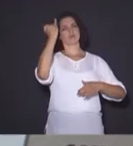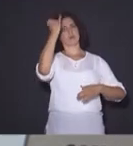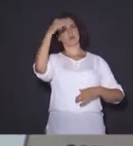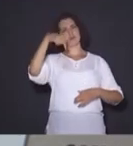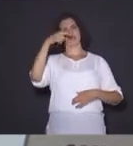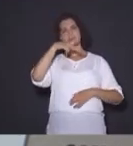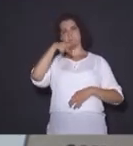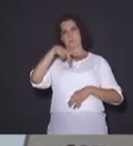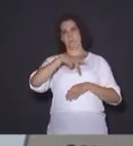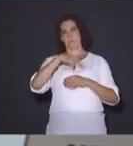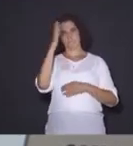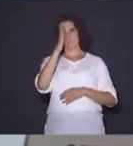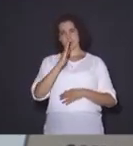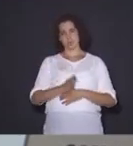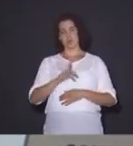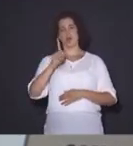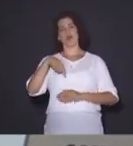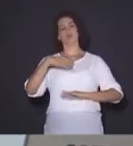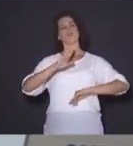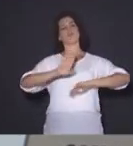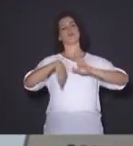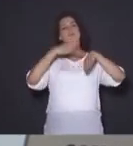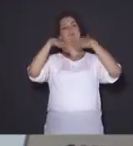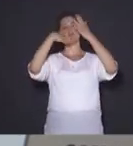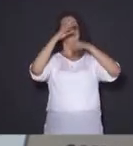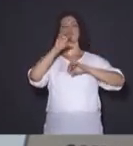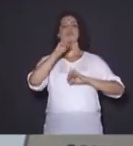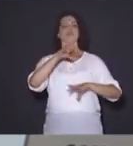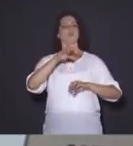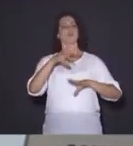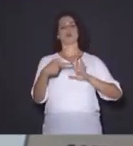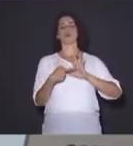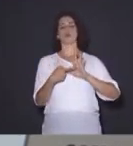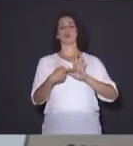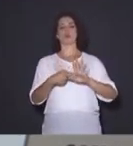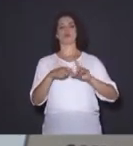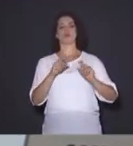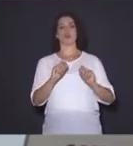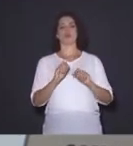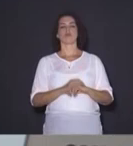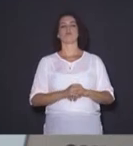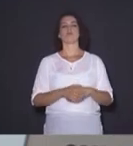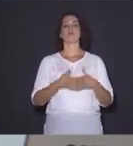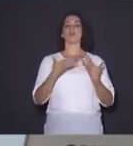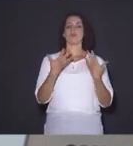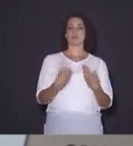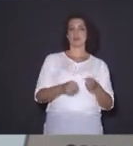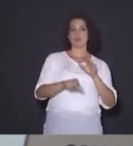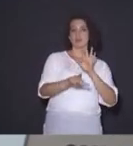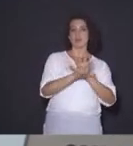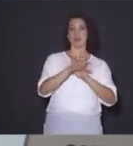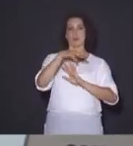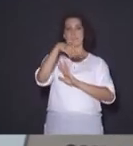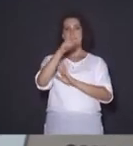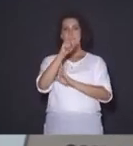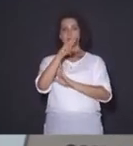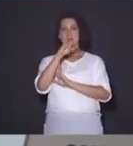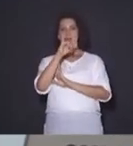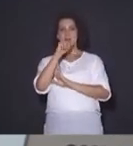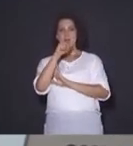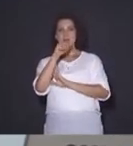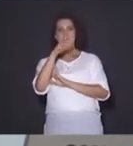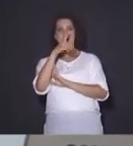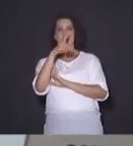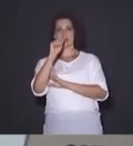que é uma trajetória de avanço na educação que faz com que que permite com que seja construída a lei maria da penha que permite com que seja construído